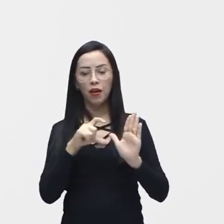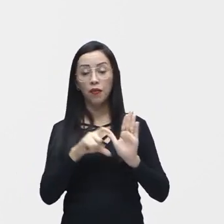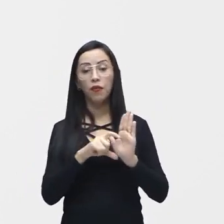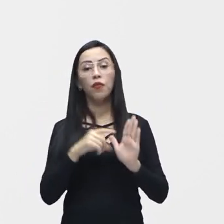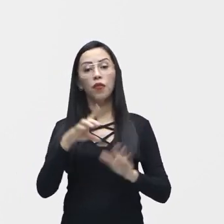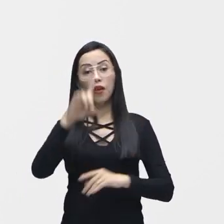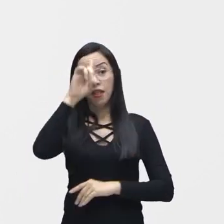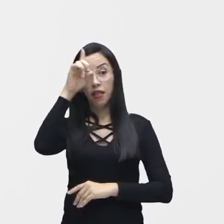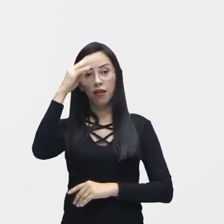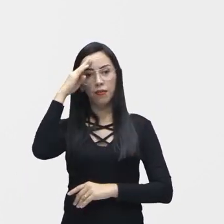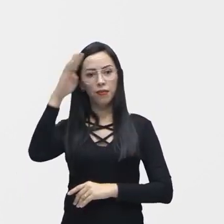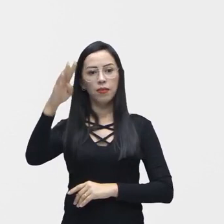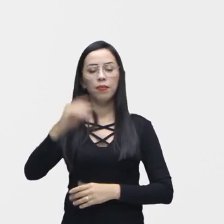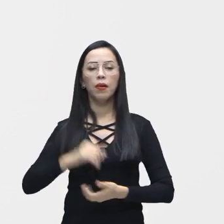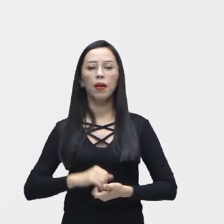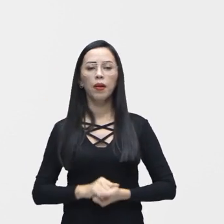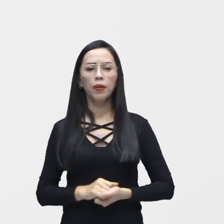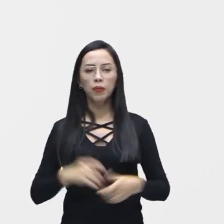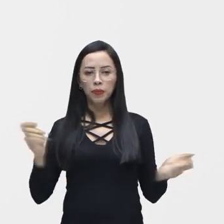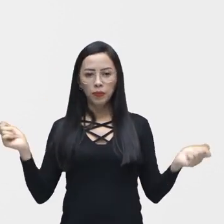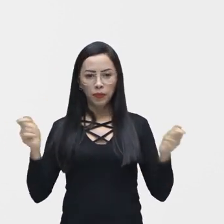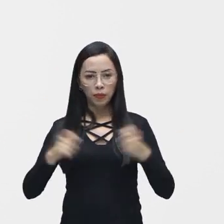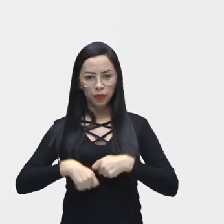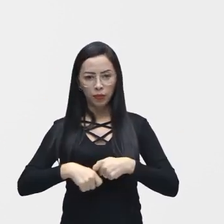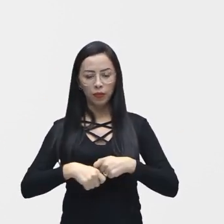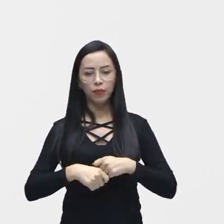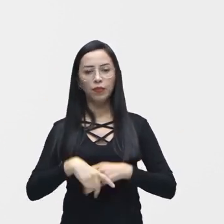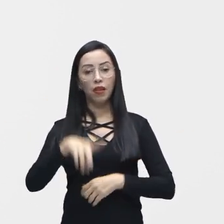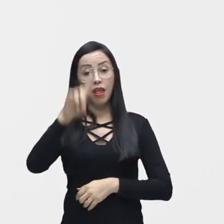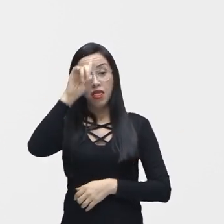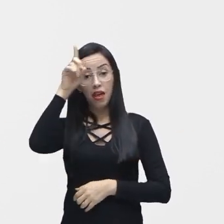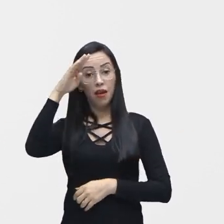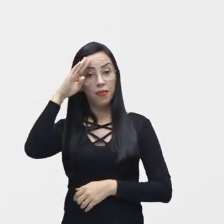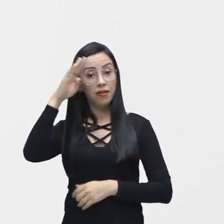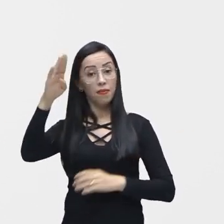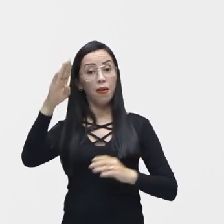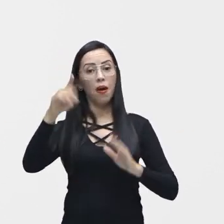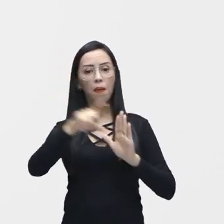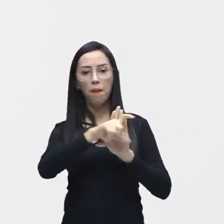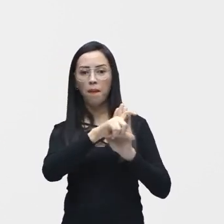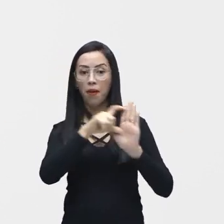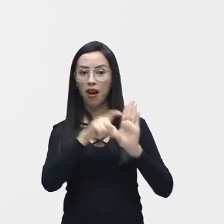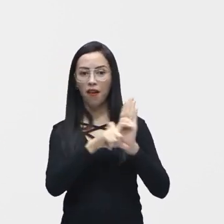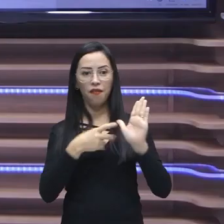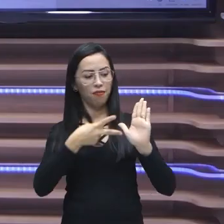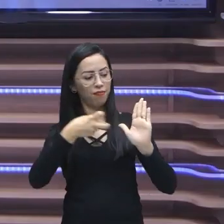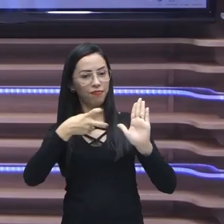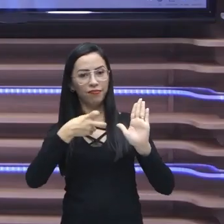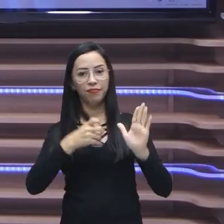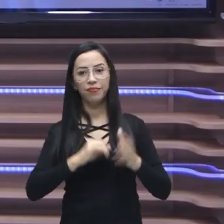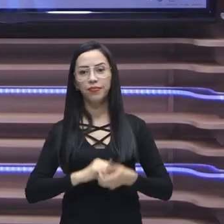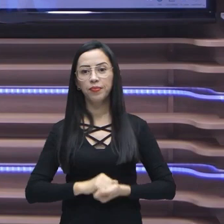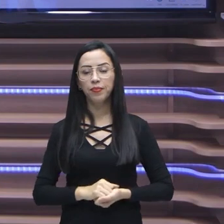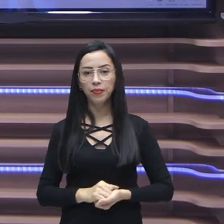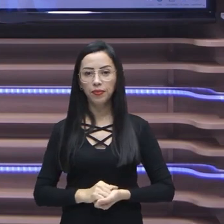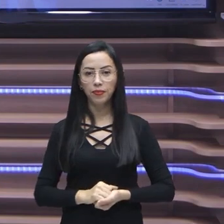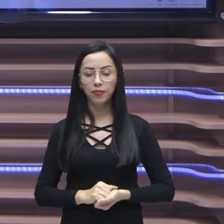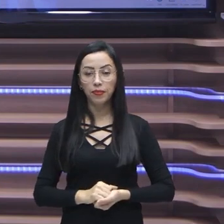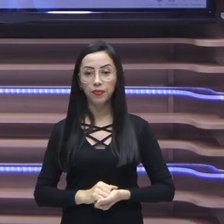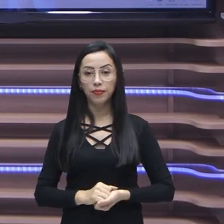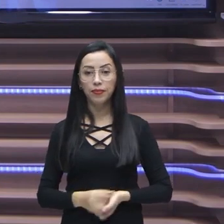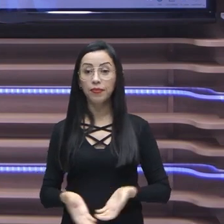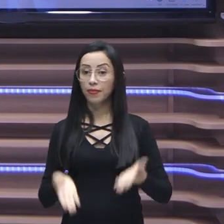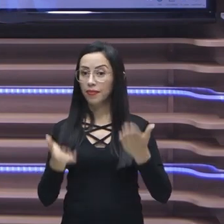principal. Habilidade a ser desenvolvida. Identificar a ideia principal em parágrafos.